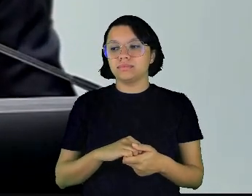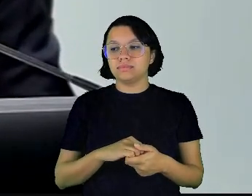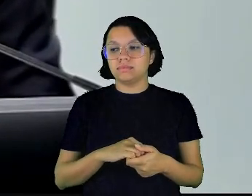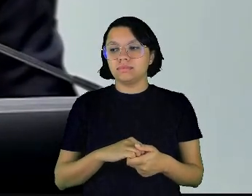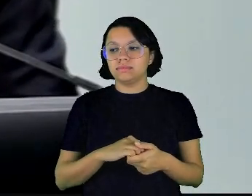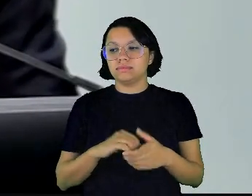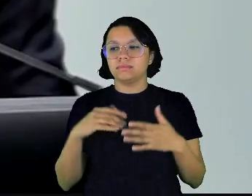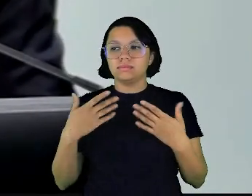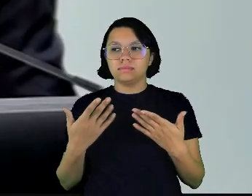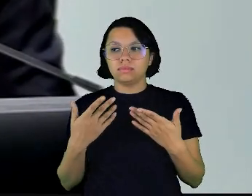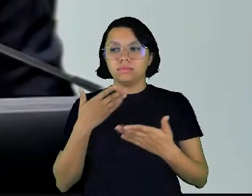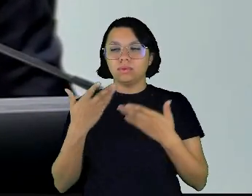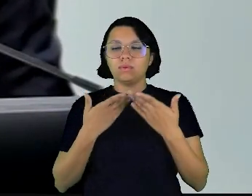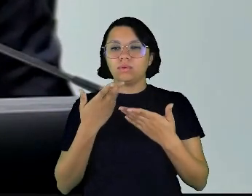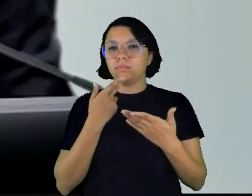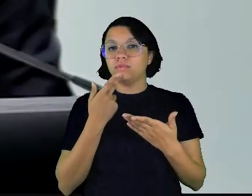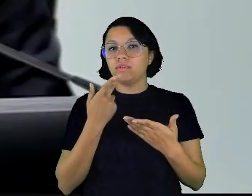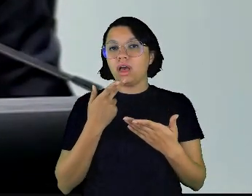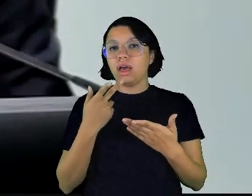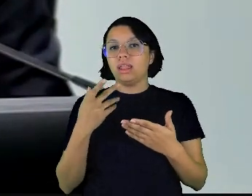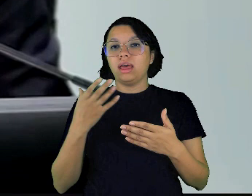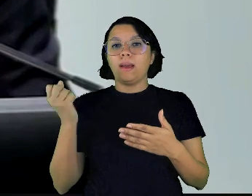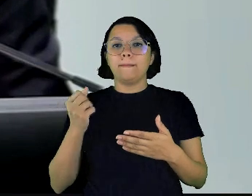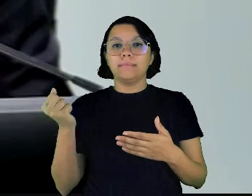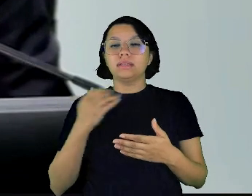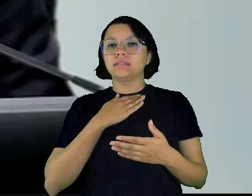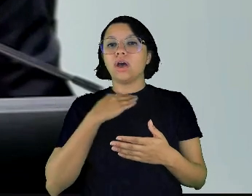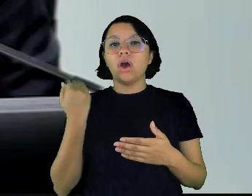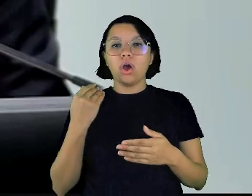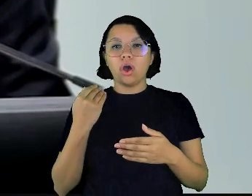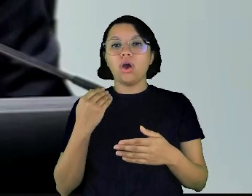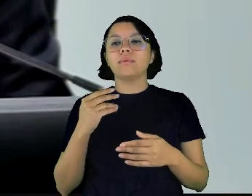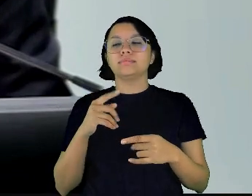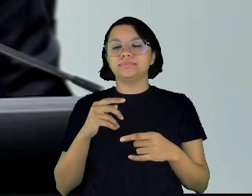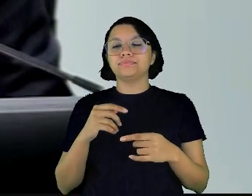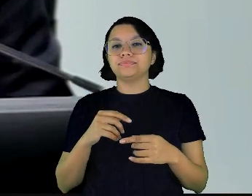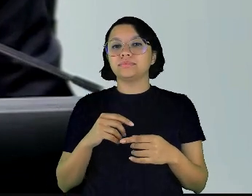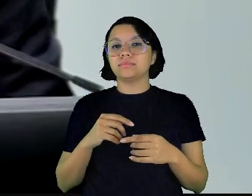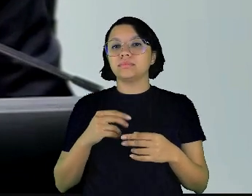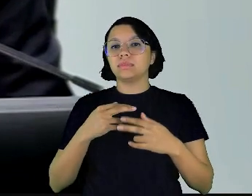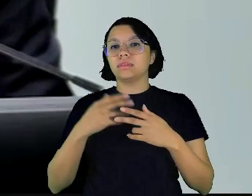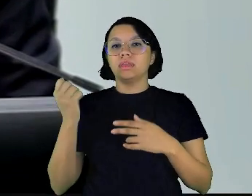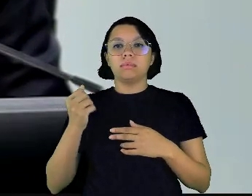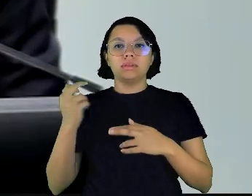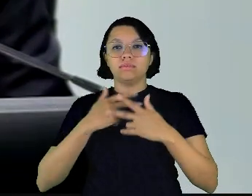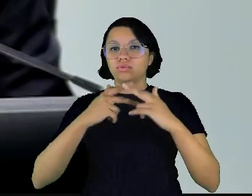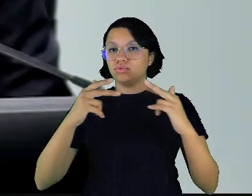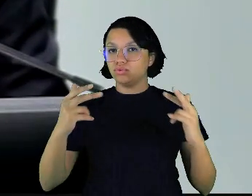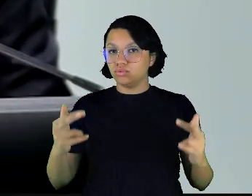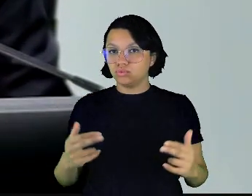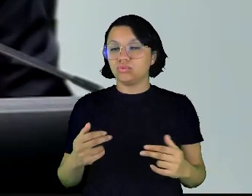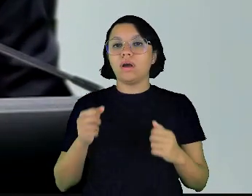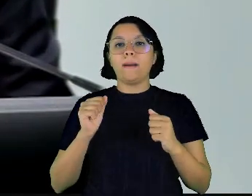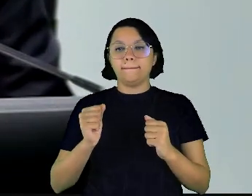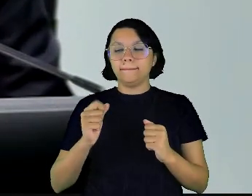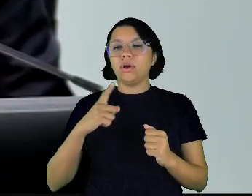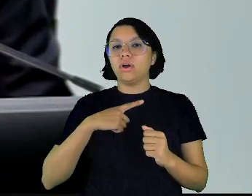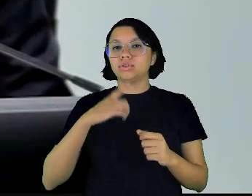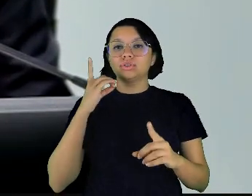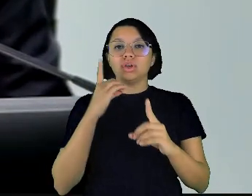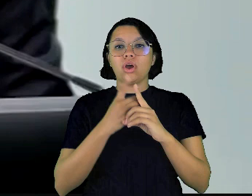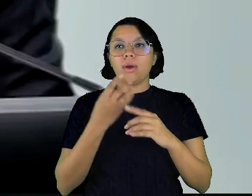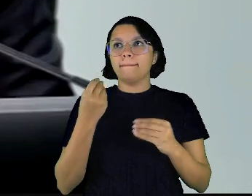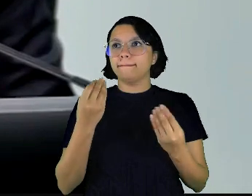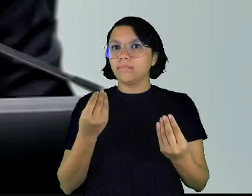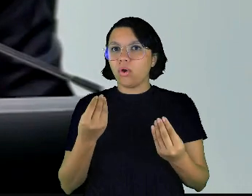Como eu falei agora, né, pensão por morte e benefícios diversos, todos os benefícios, a gente pode ter e encontra